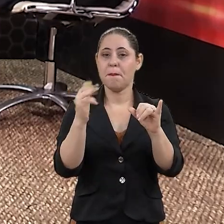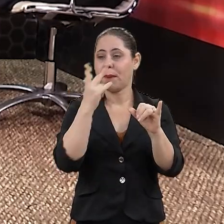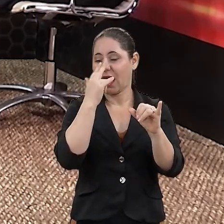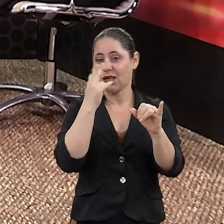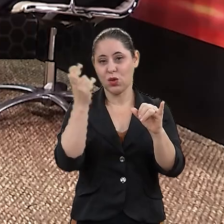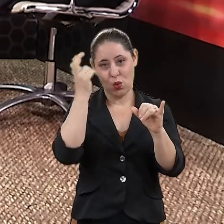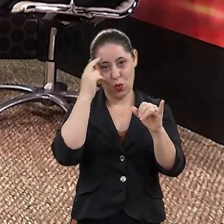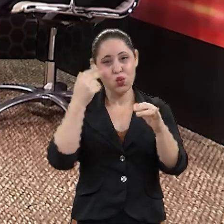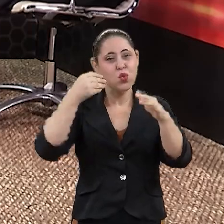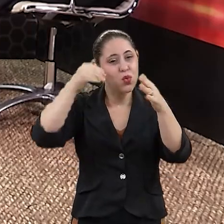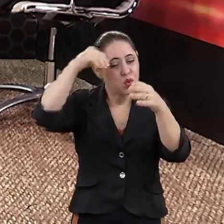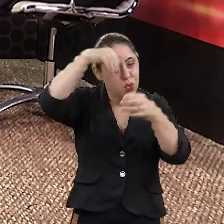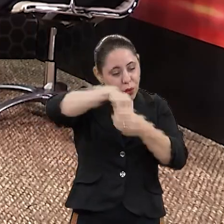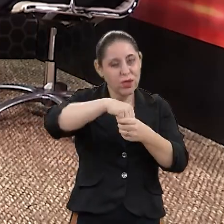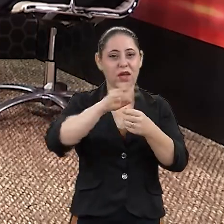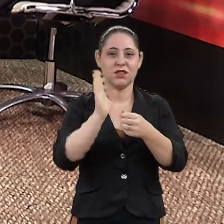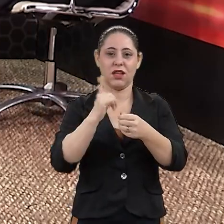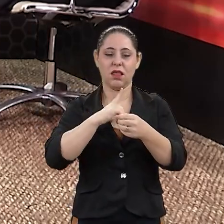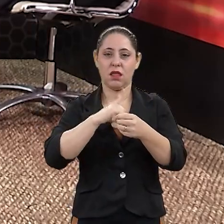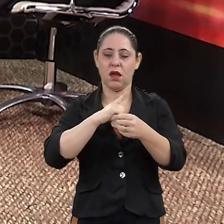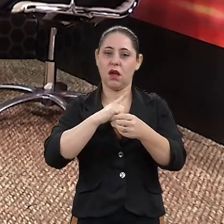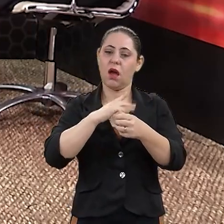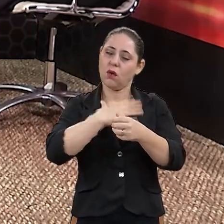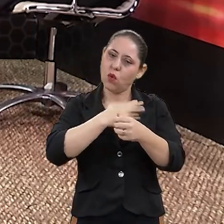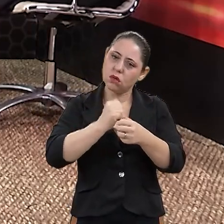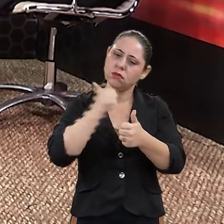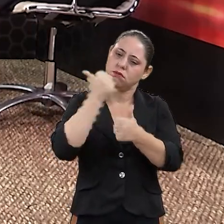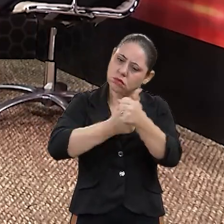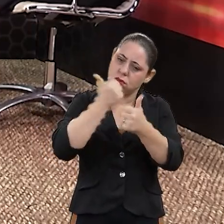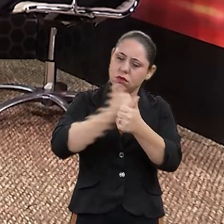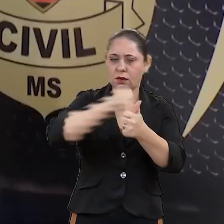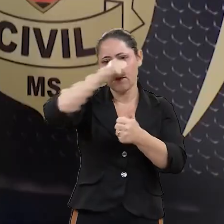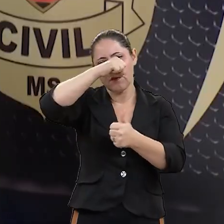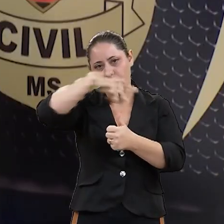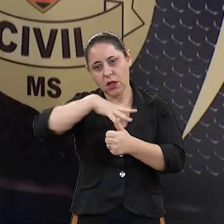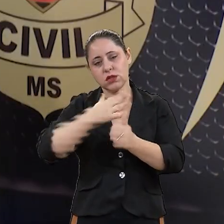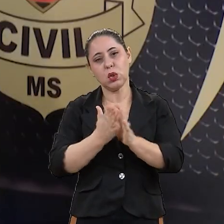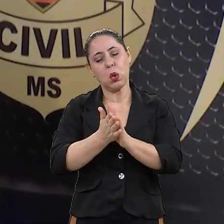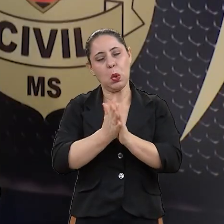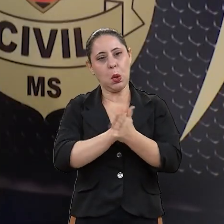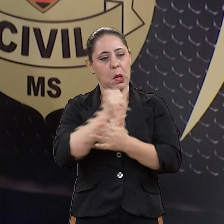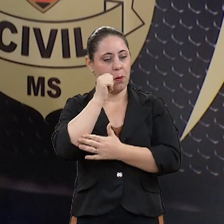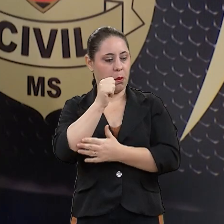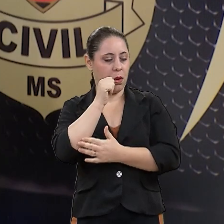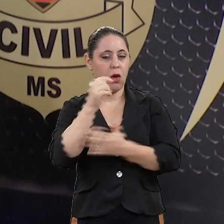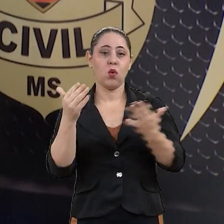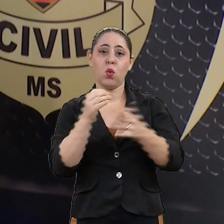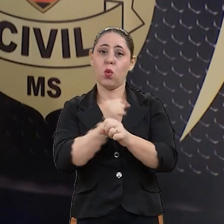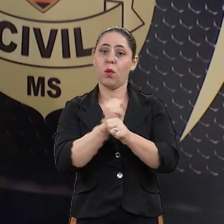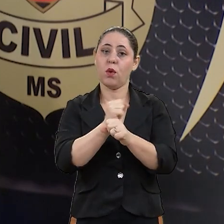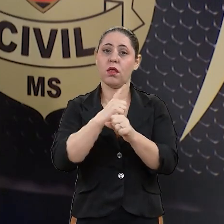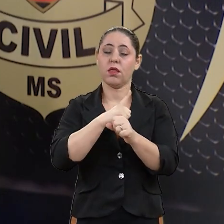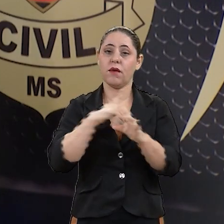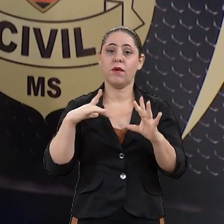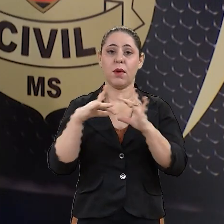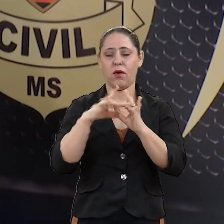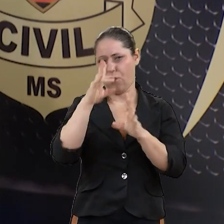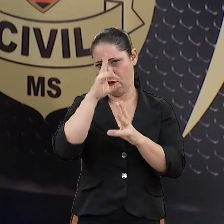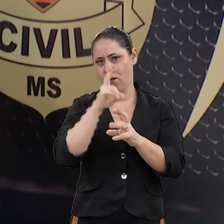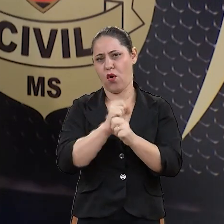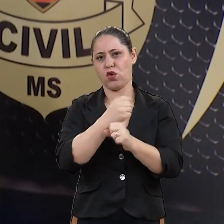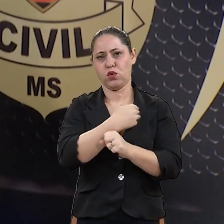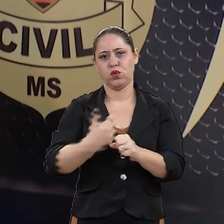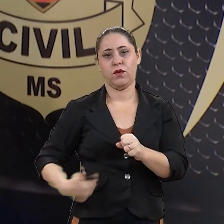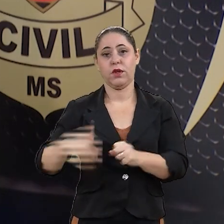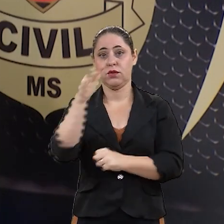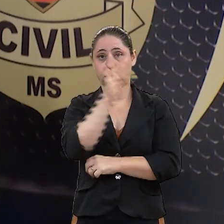reforça, né, o assunto sobre a violência, o combate à violência contra a mulher. Esse ano teve uma ligação muito forte com o governo federal,